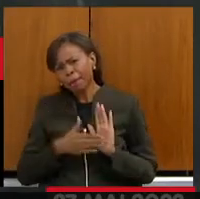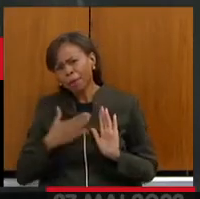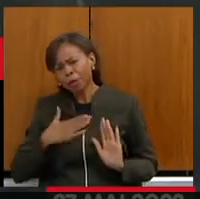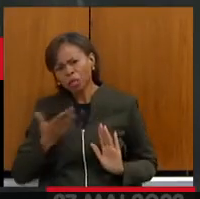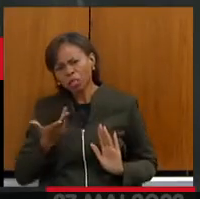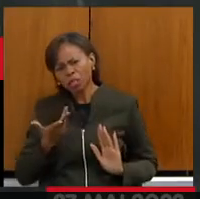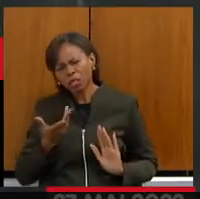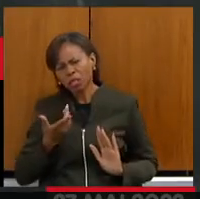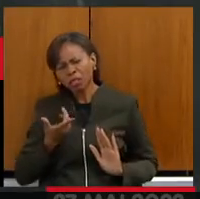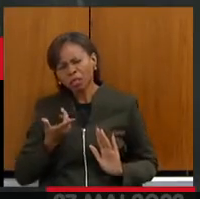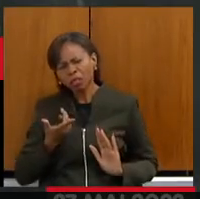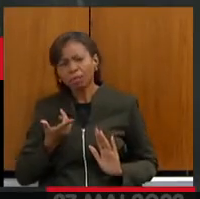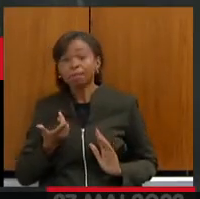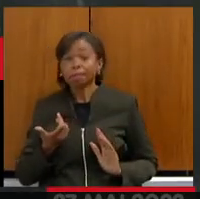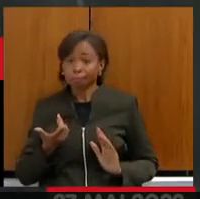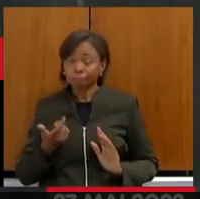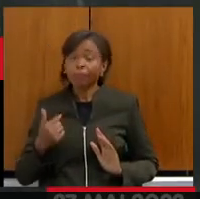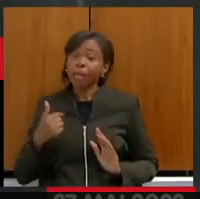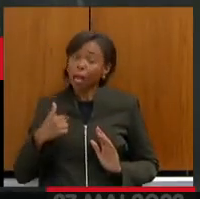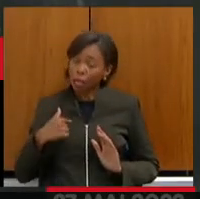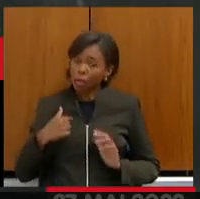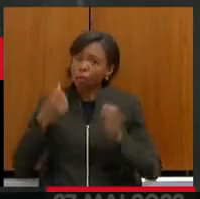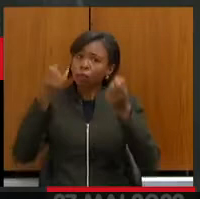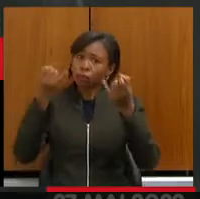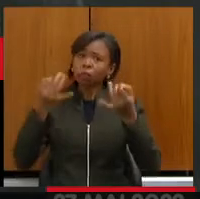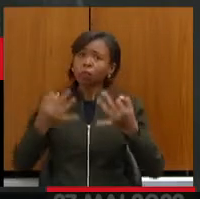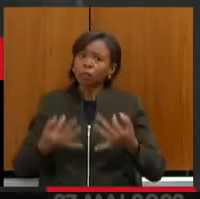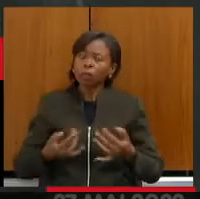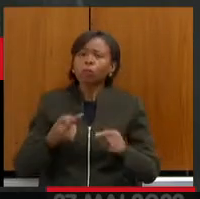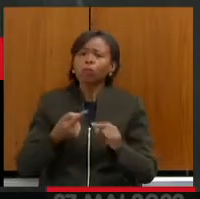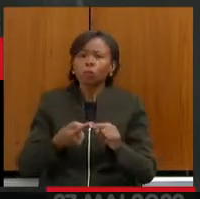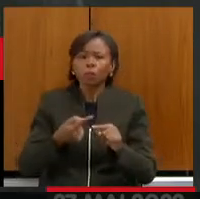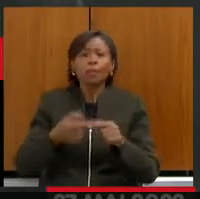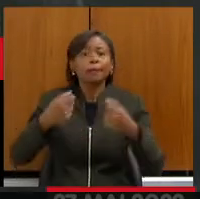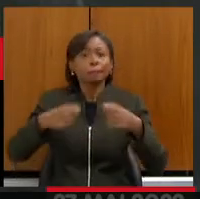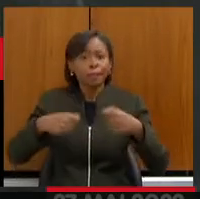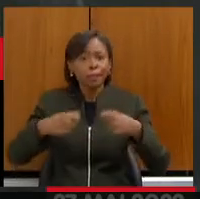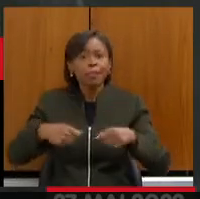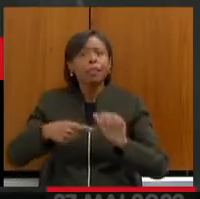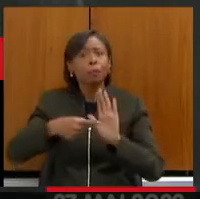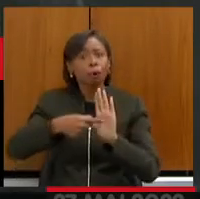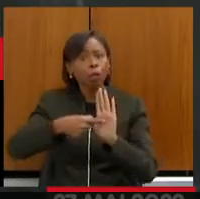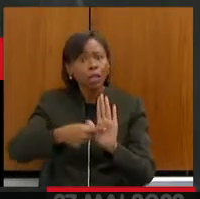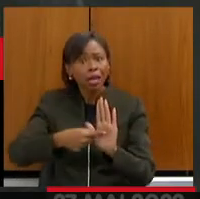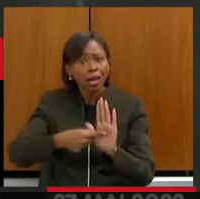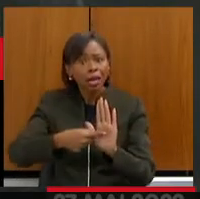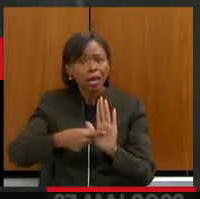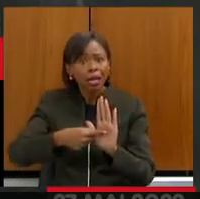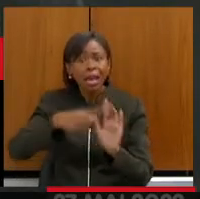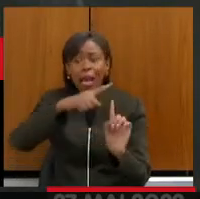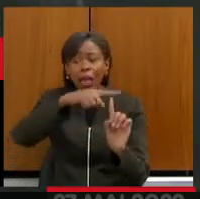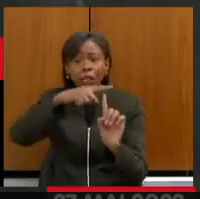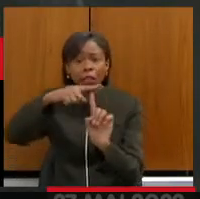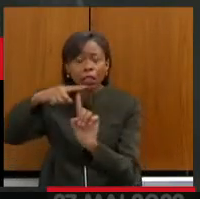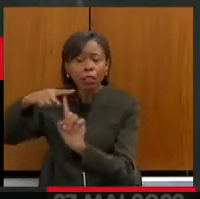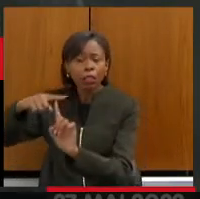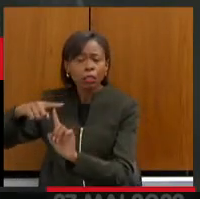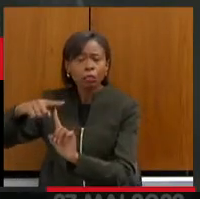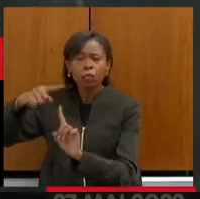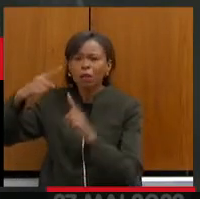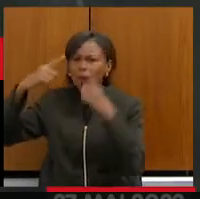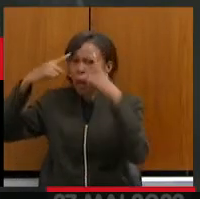e eu passei a falar sobre isso porque a gente precisa falar dessas violências para não naturalizado as